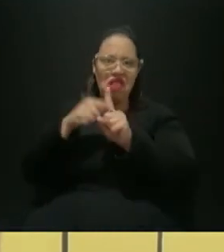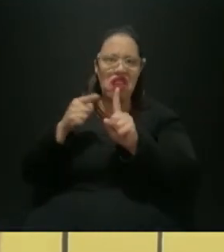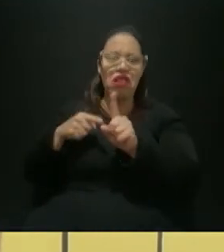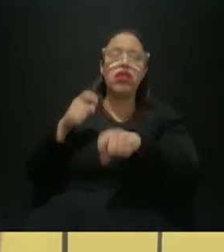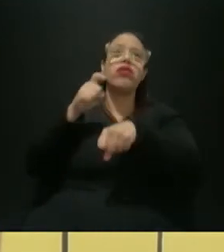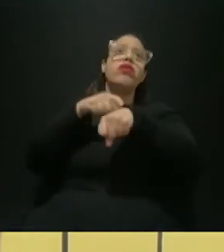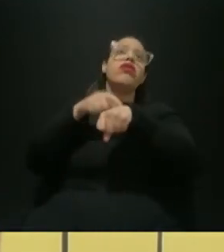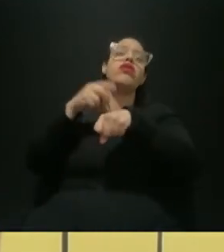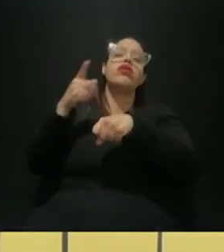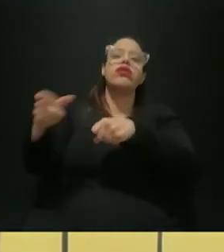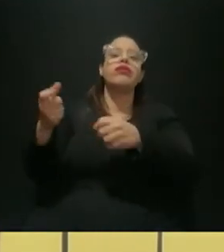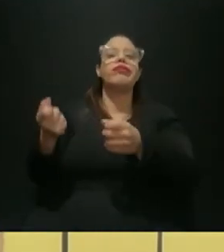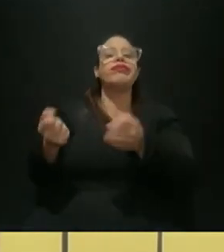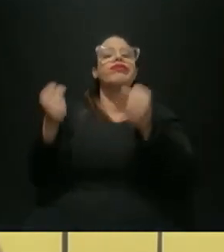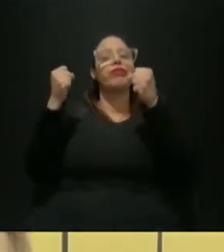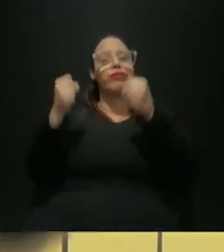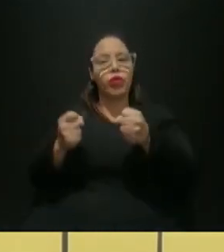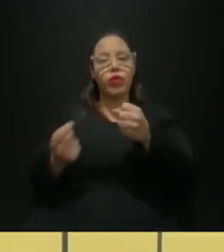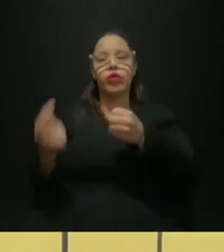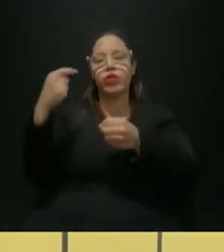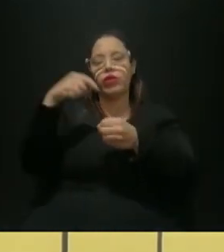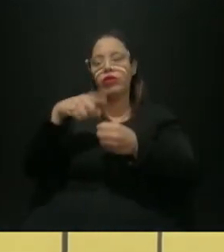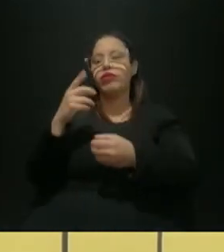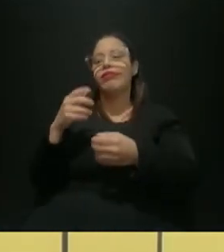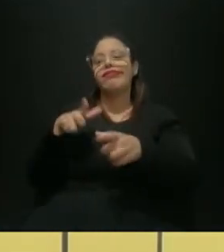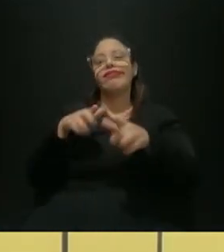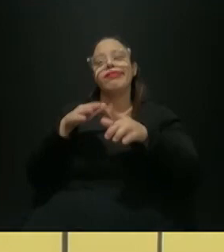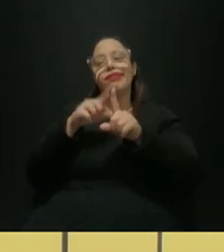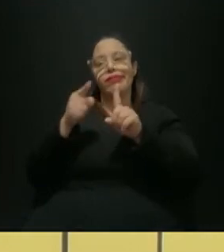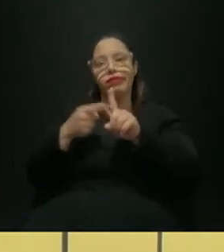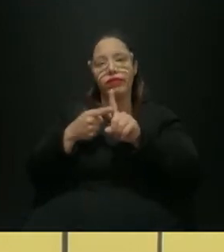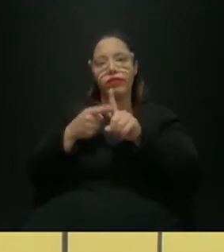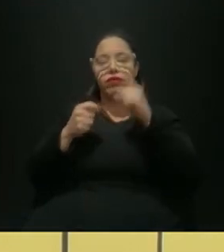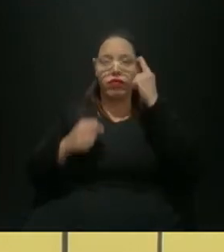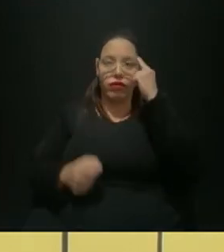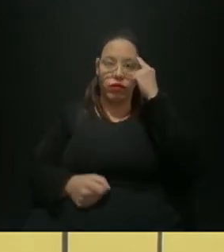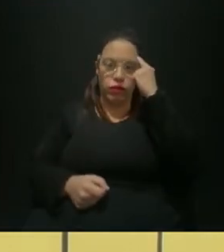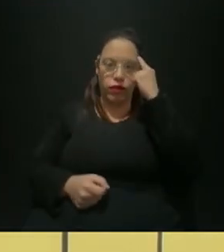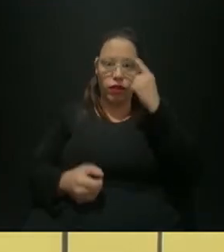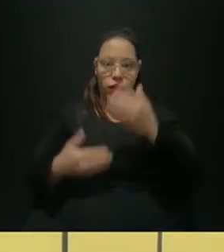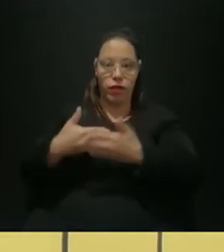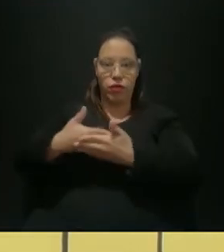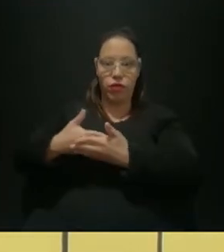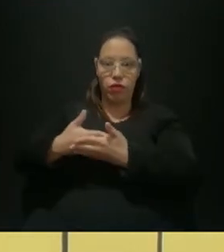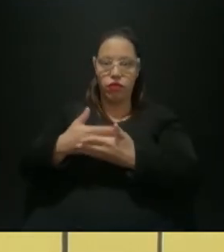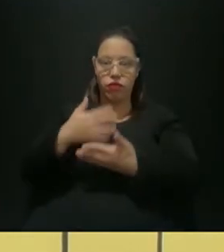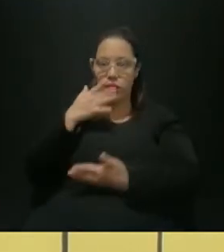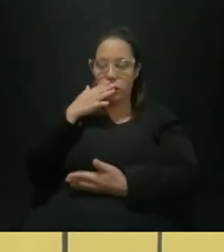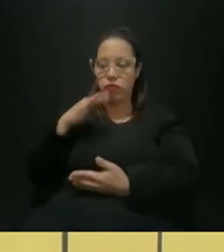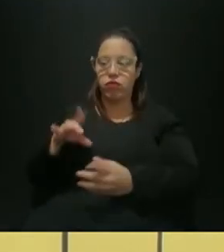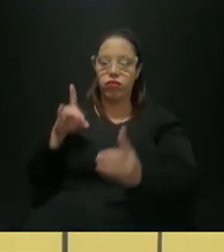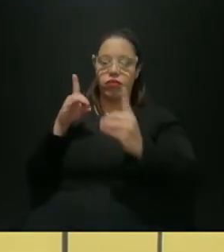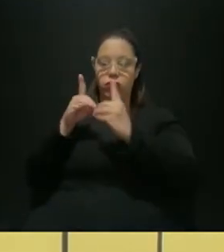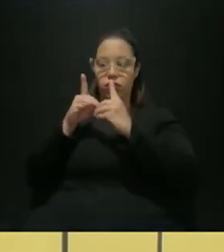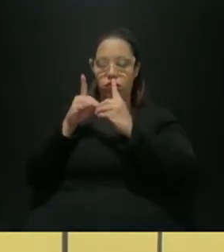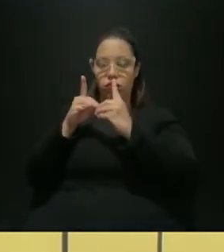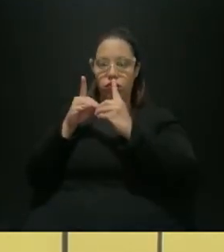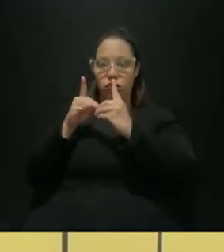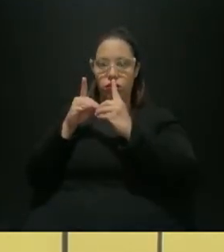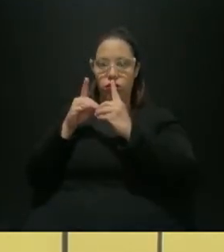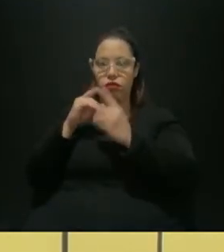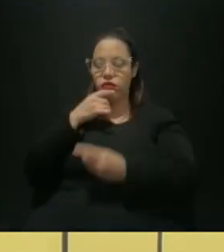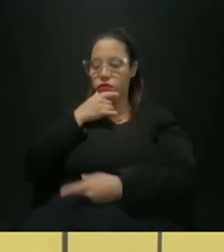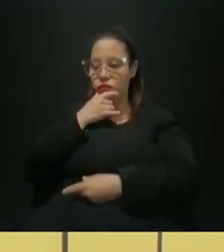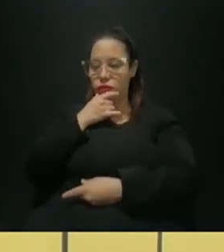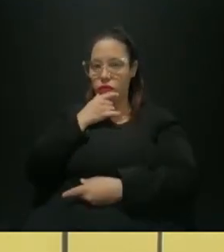trazer problema para esse bebê intraútero. A maior parte das vezes, bebês pequenos que não são atendidos, né? Bebês que choram